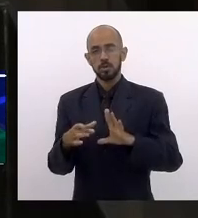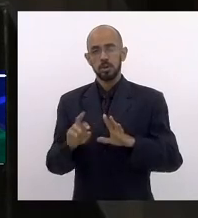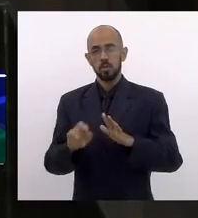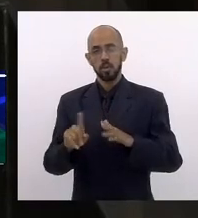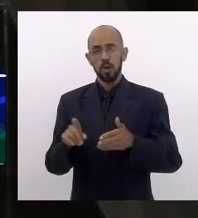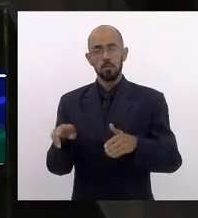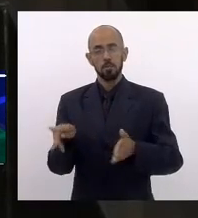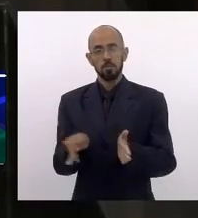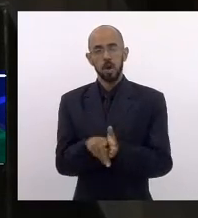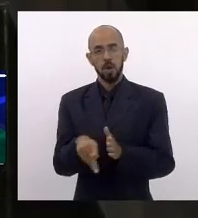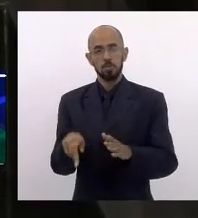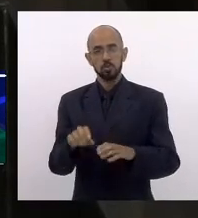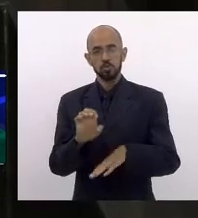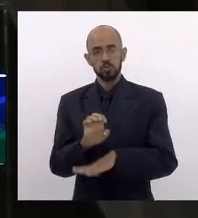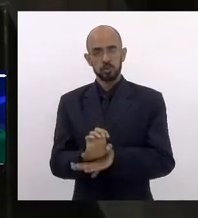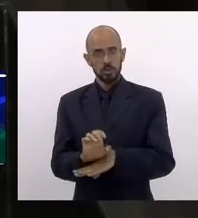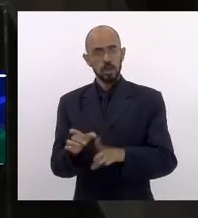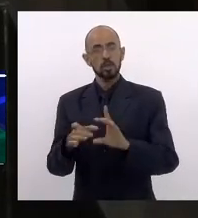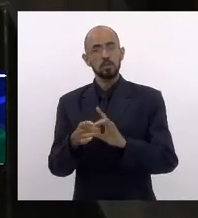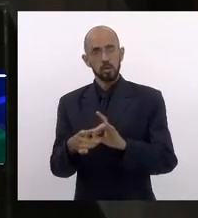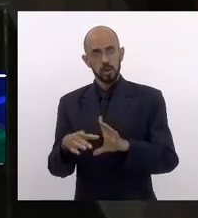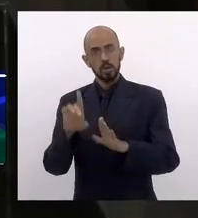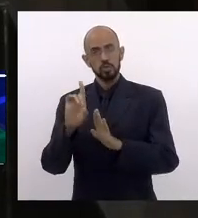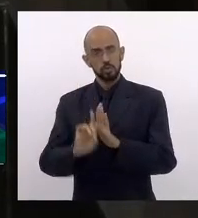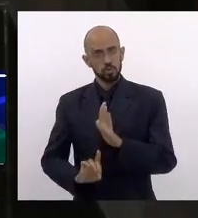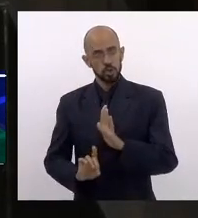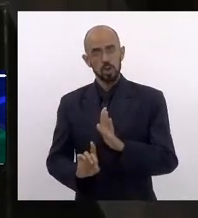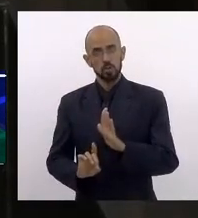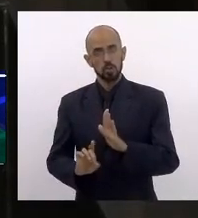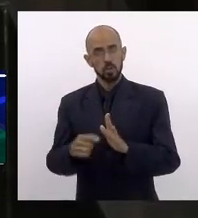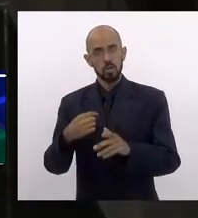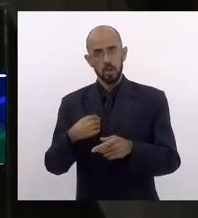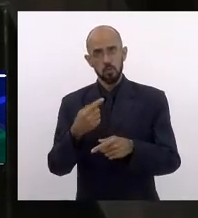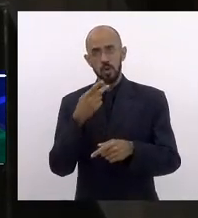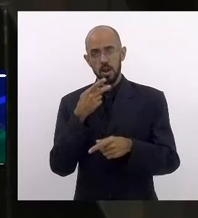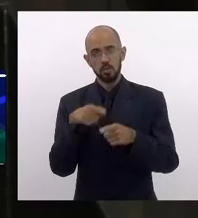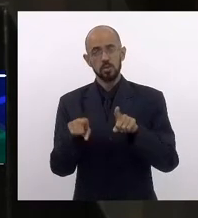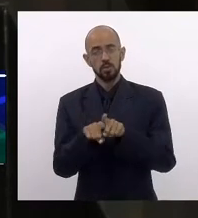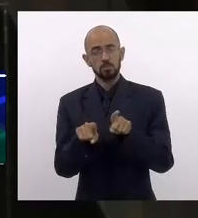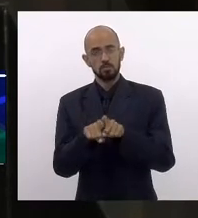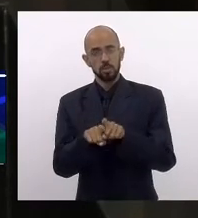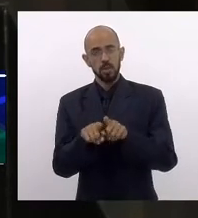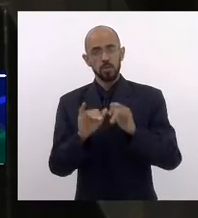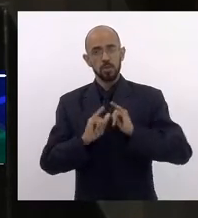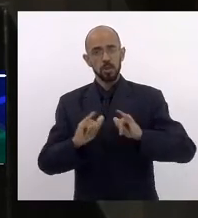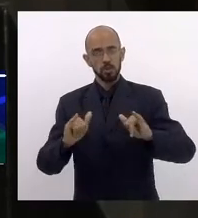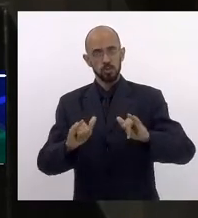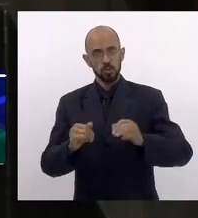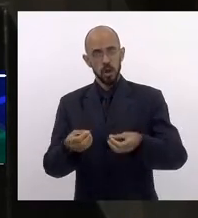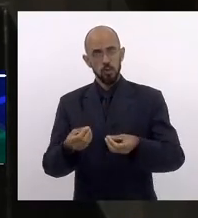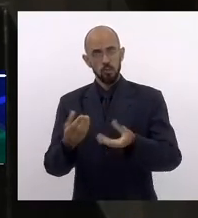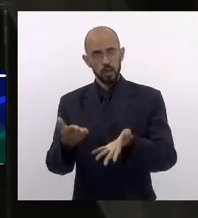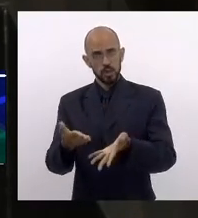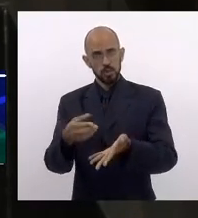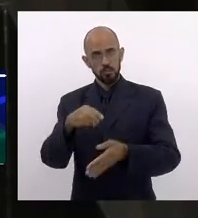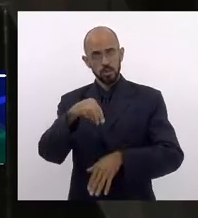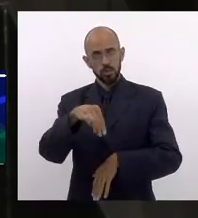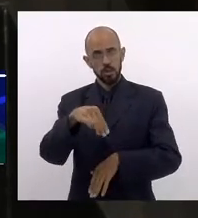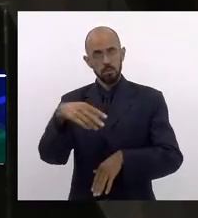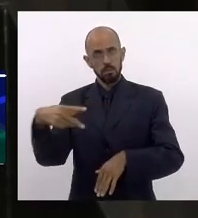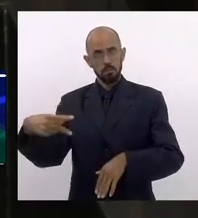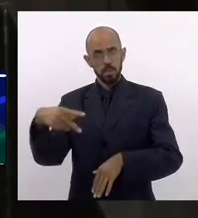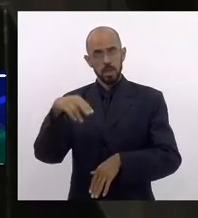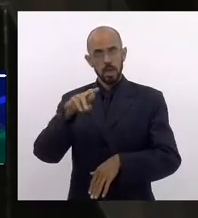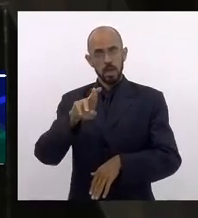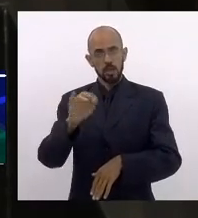Estado democrático de direito. E, aliás, eu associo essa fala com a denúncia oferecida pelo Ministério Público do Estado do